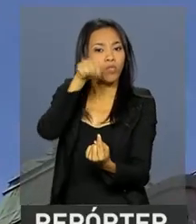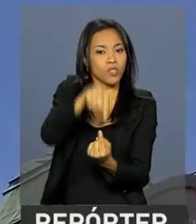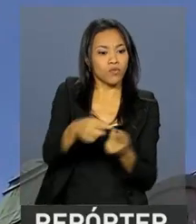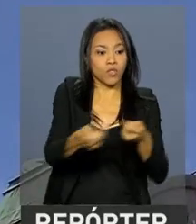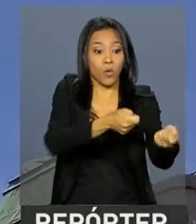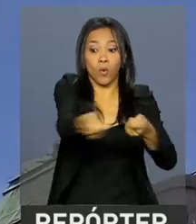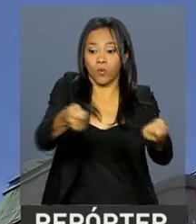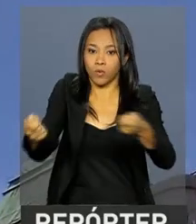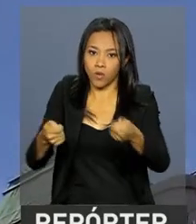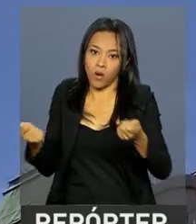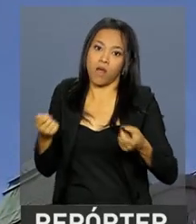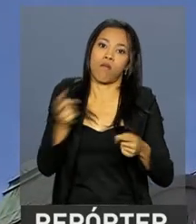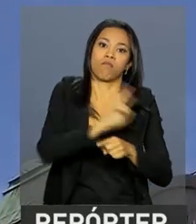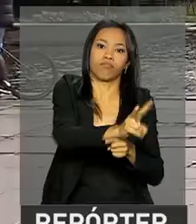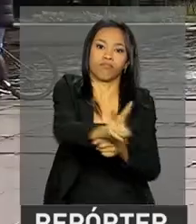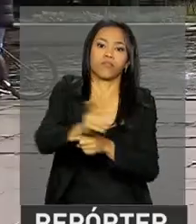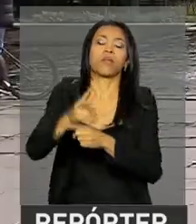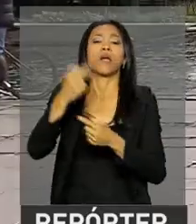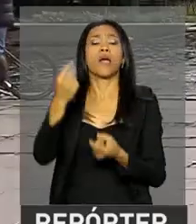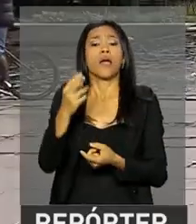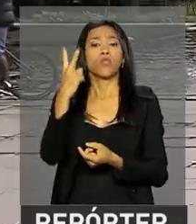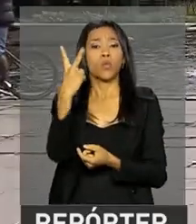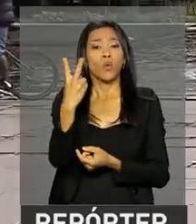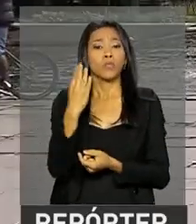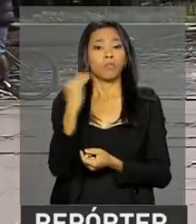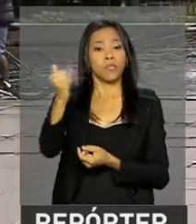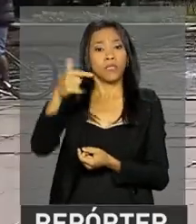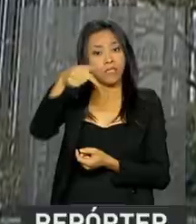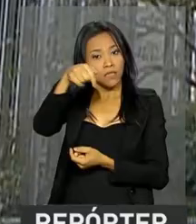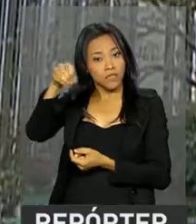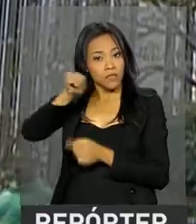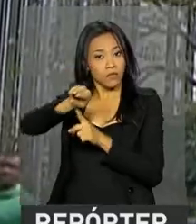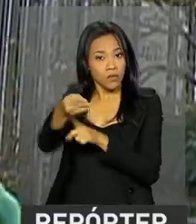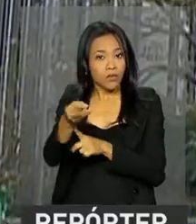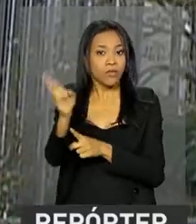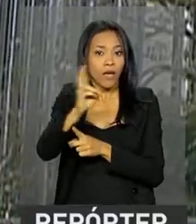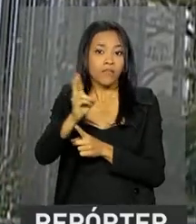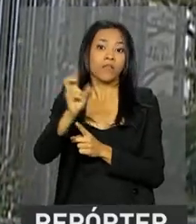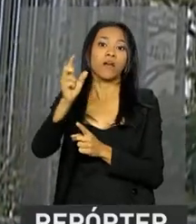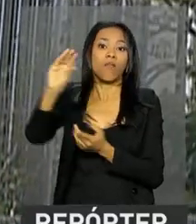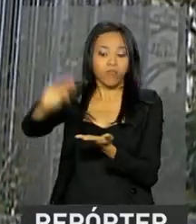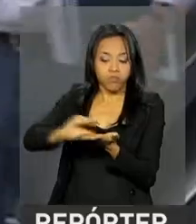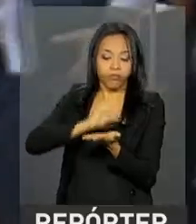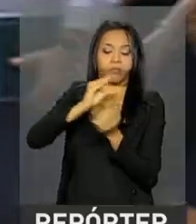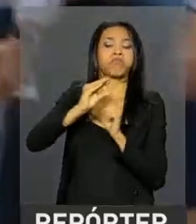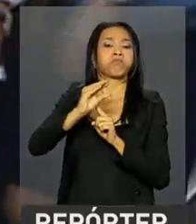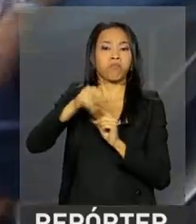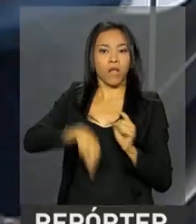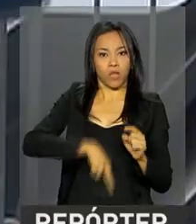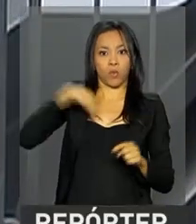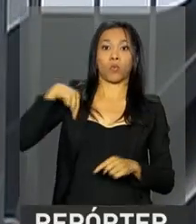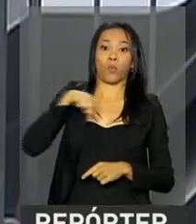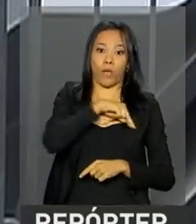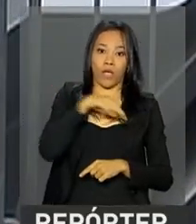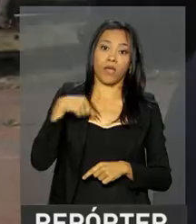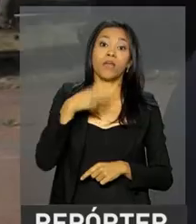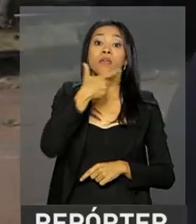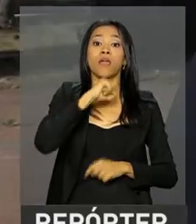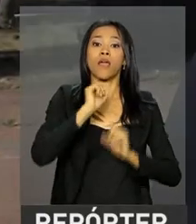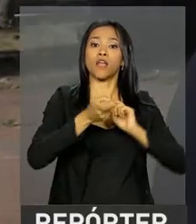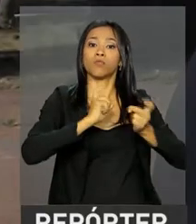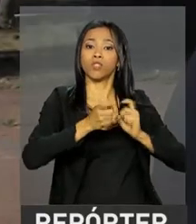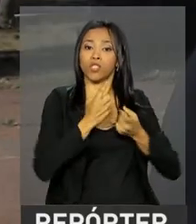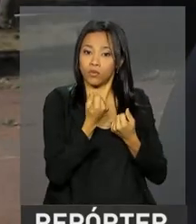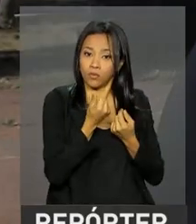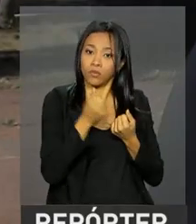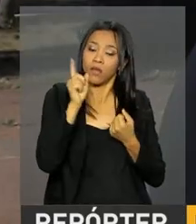Noruega já doou R bilhões 700 milhões deais ao fundo que é administrado pelo BNDS a